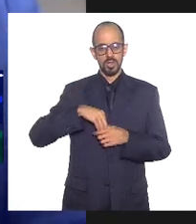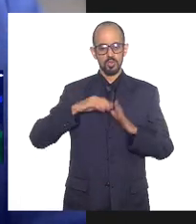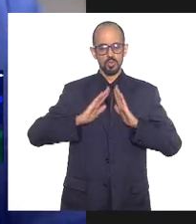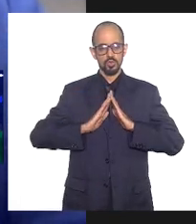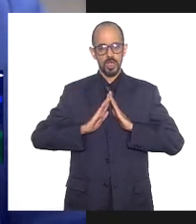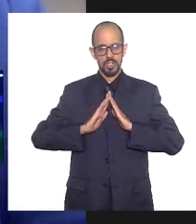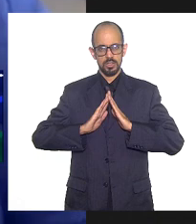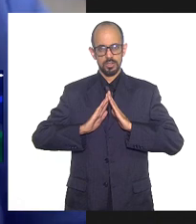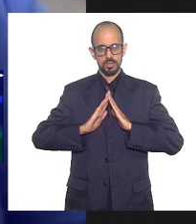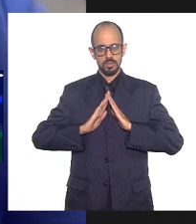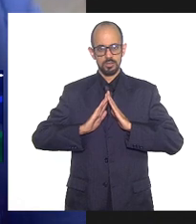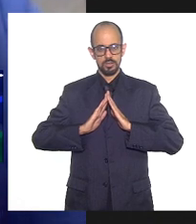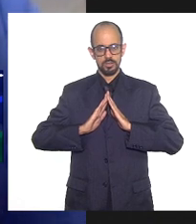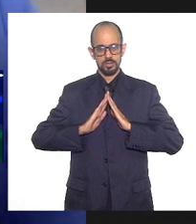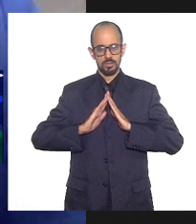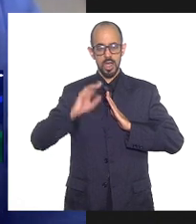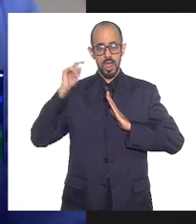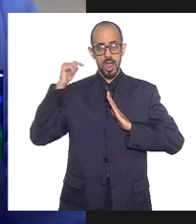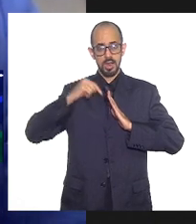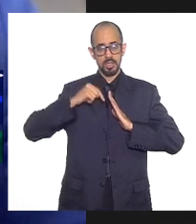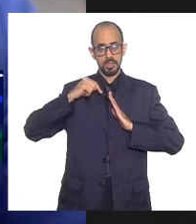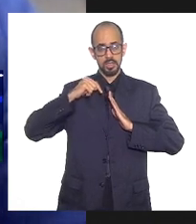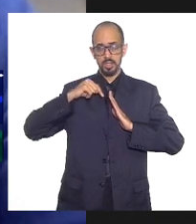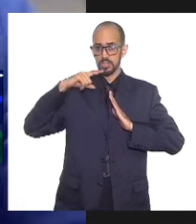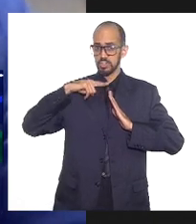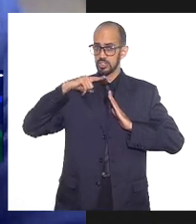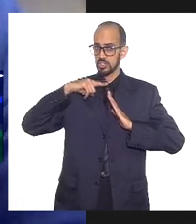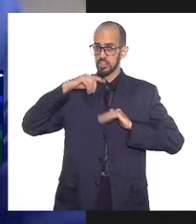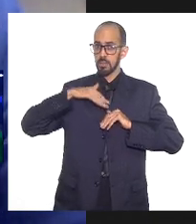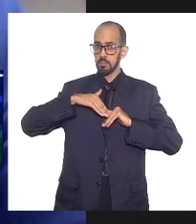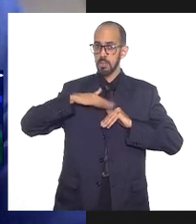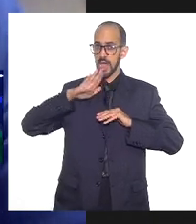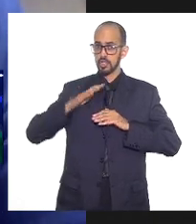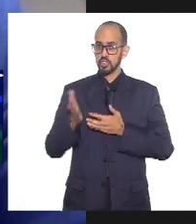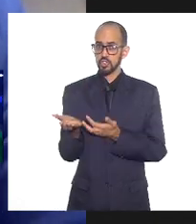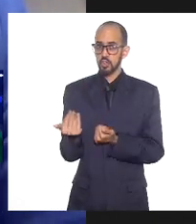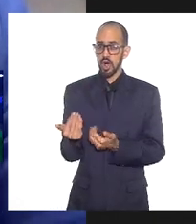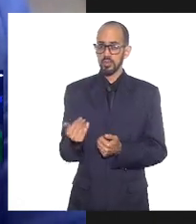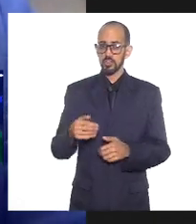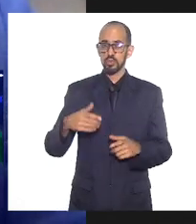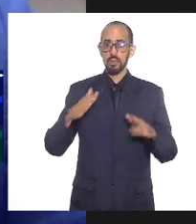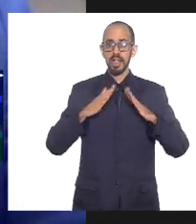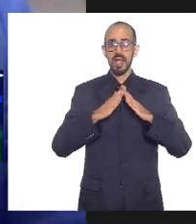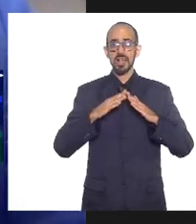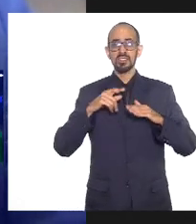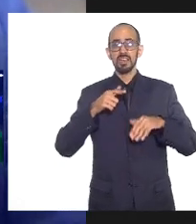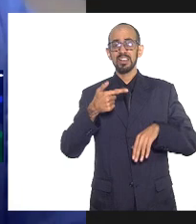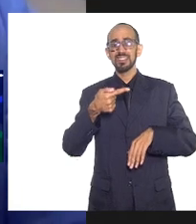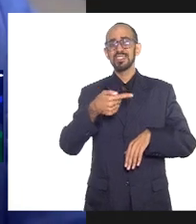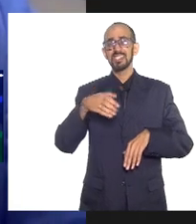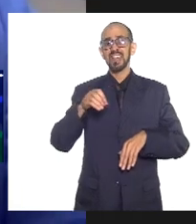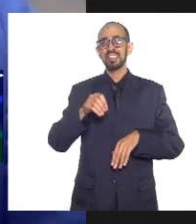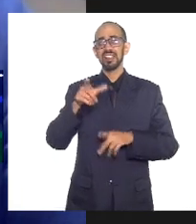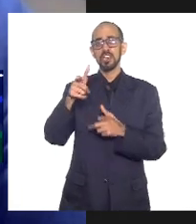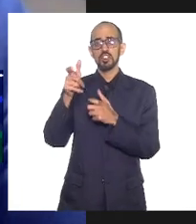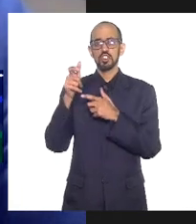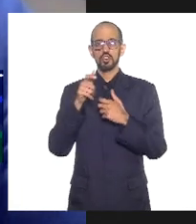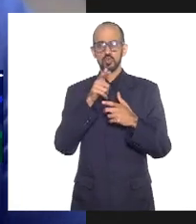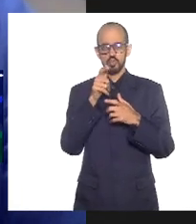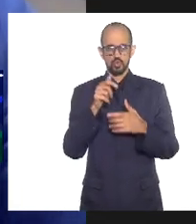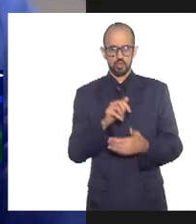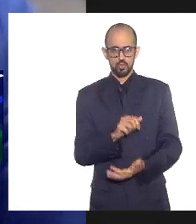casa. Ali havia outros jovens, uma casa que recebeu 70 tiros. 70